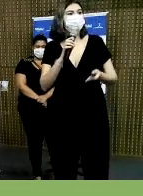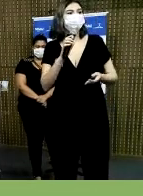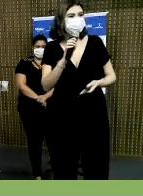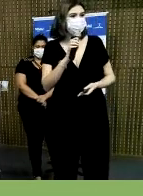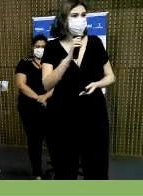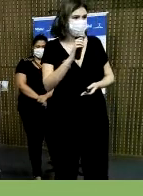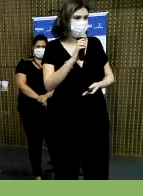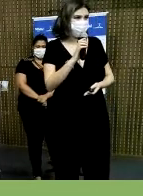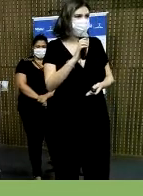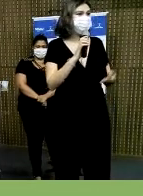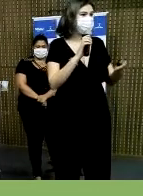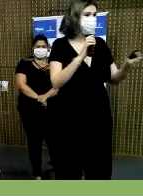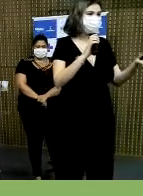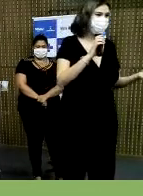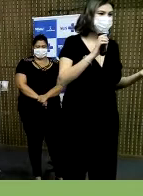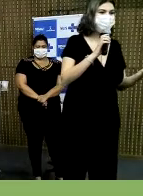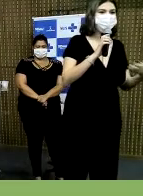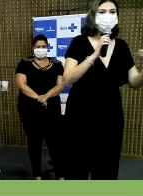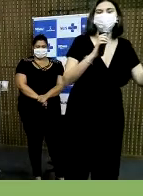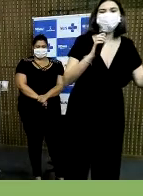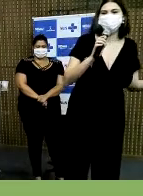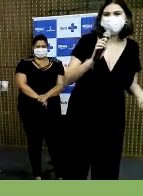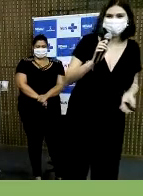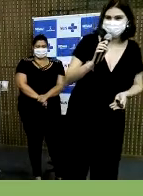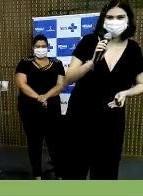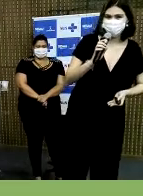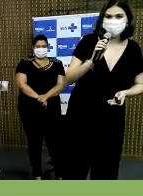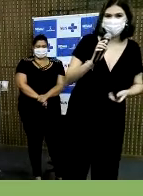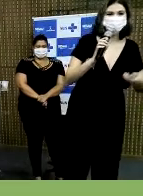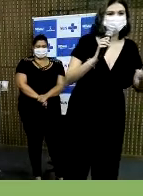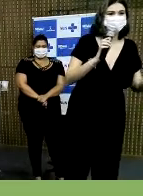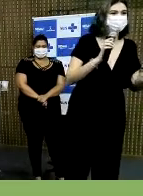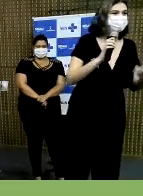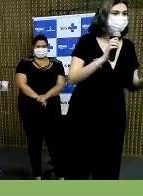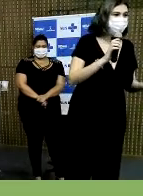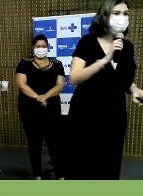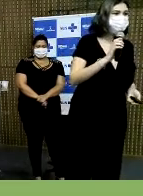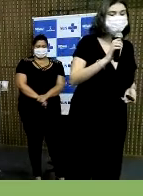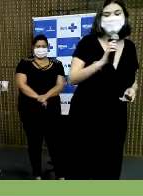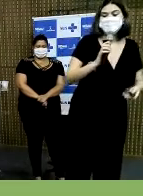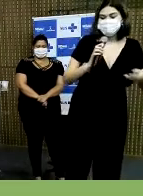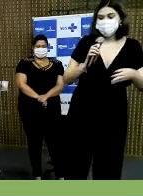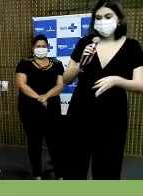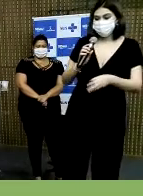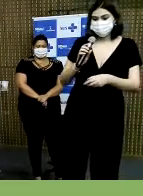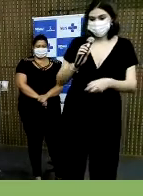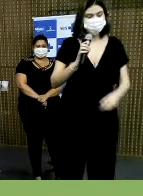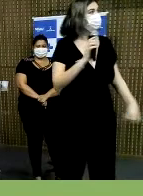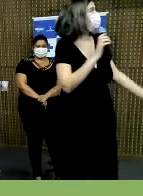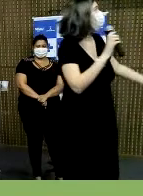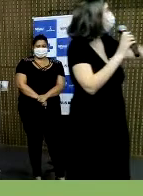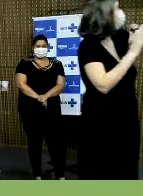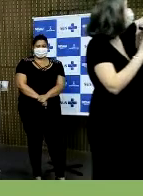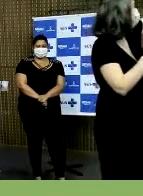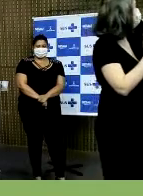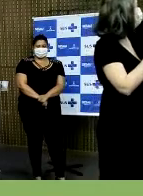esse contato com o paciente, que muitas vezes ele chega 2, 3 dias, ele já não está mais no local, não tem telefone, endereço, tanto que a gente consegue